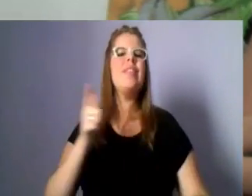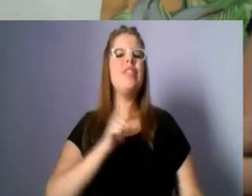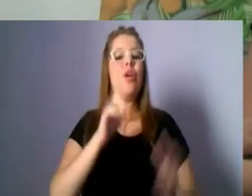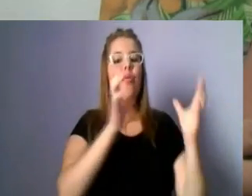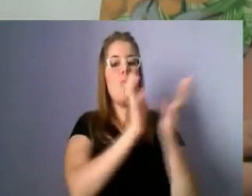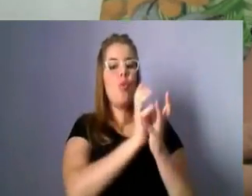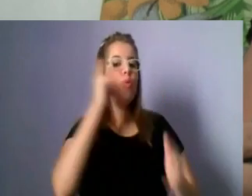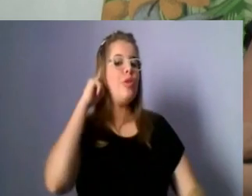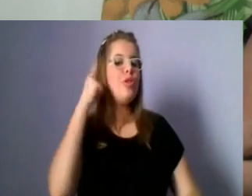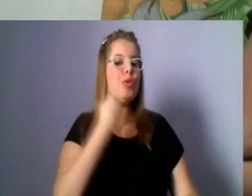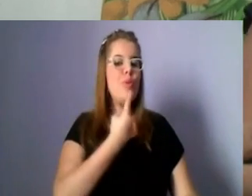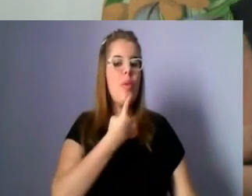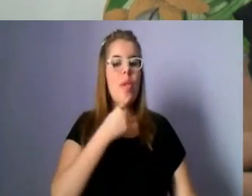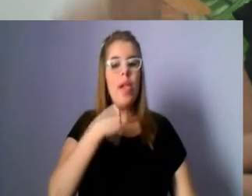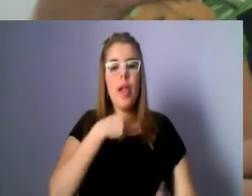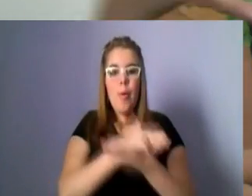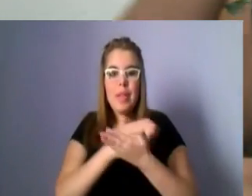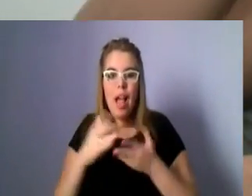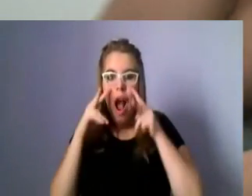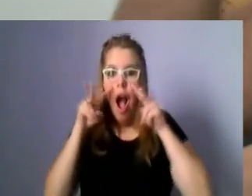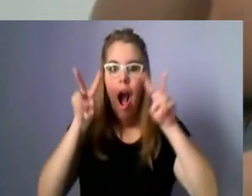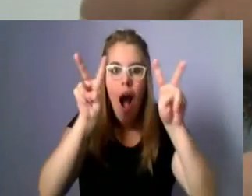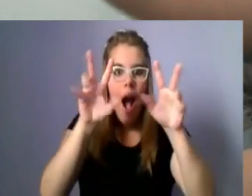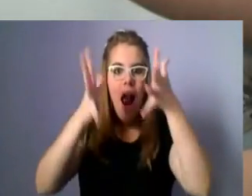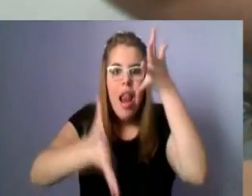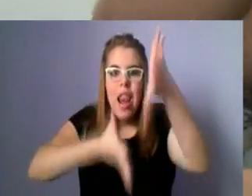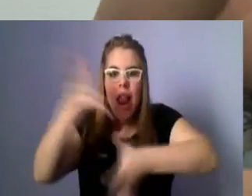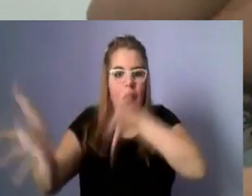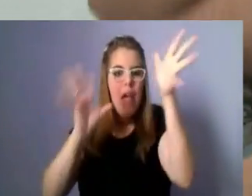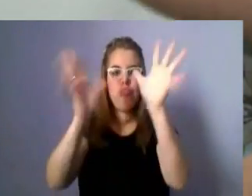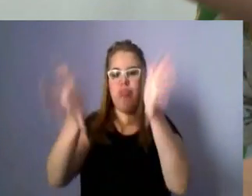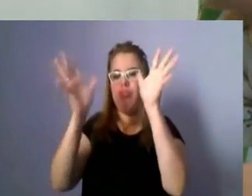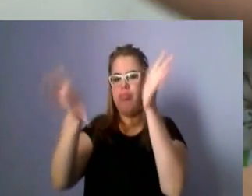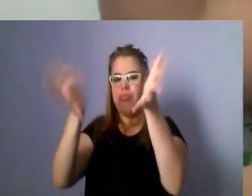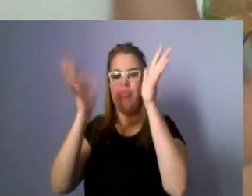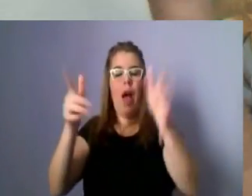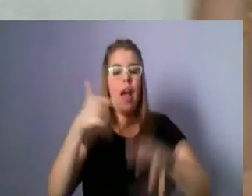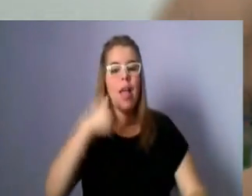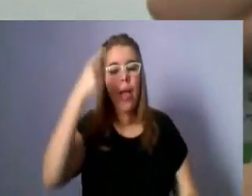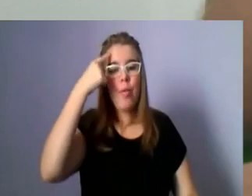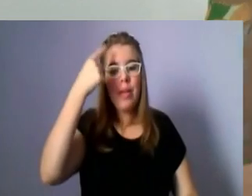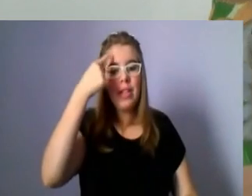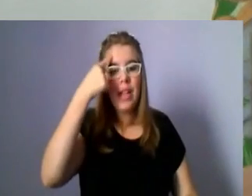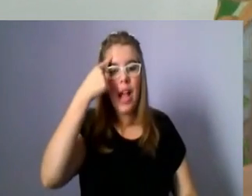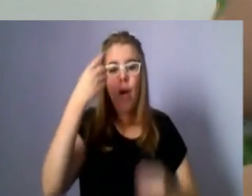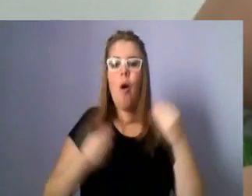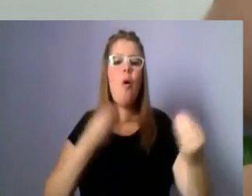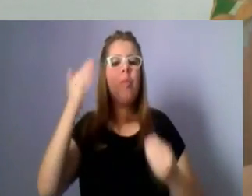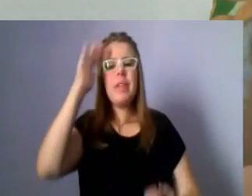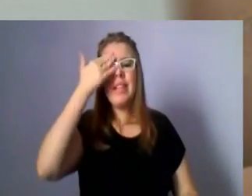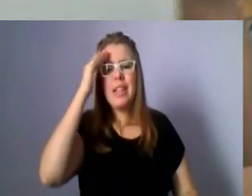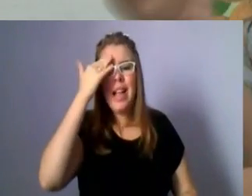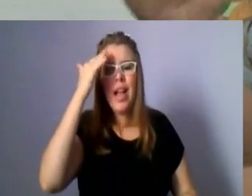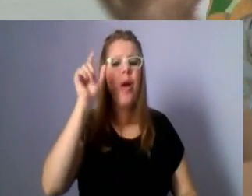nós tínhamos um grupo de surdos. E eu comecei a ver aquela língua maravilhosa, onde as pessoas conseguiam se comunicar com as mãos, e eu pensava, como